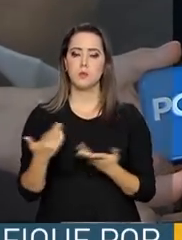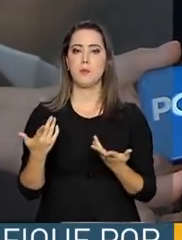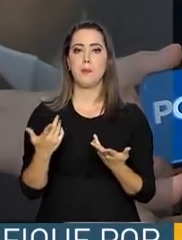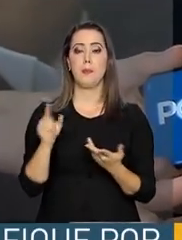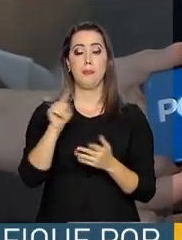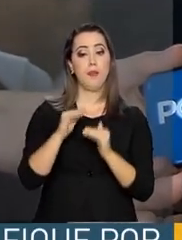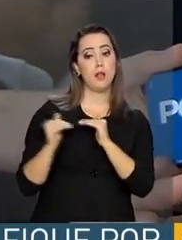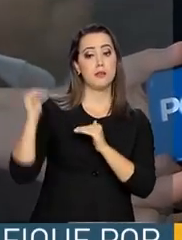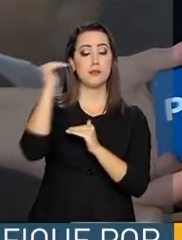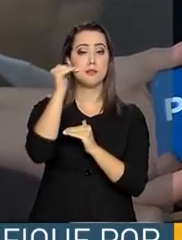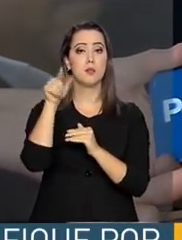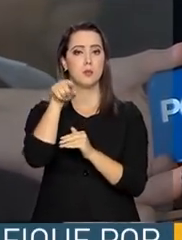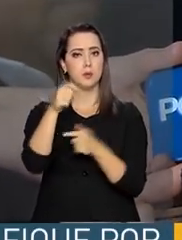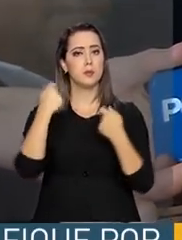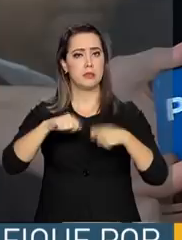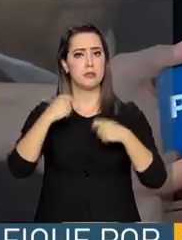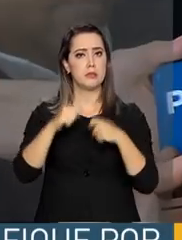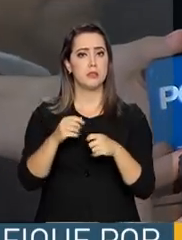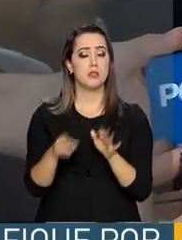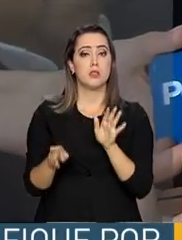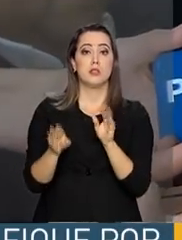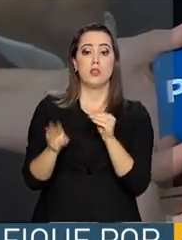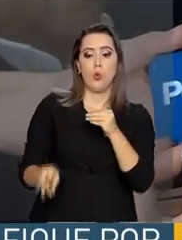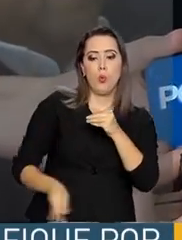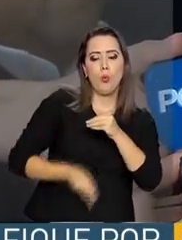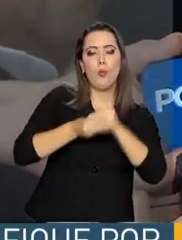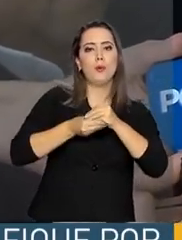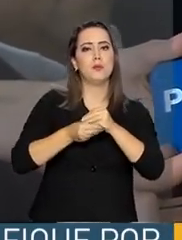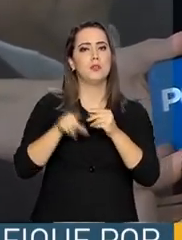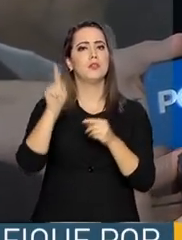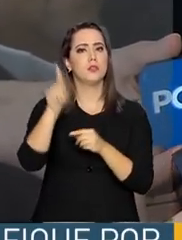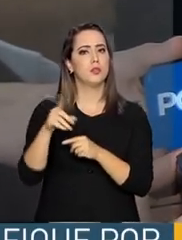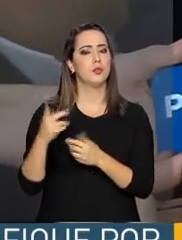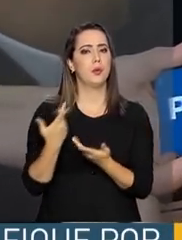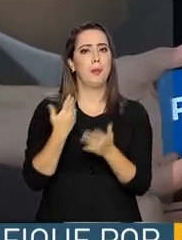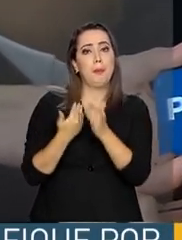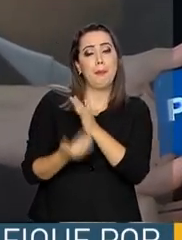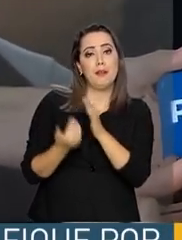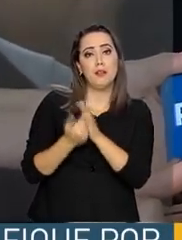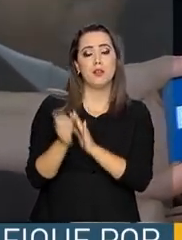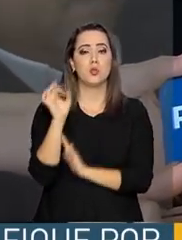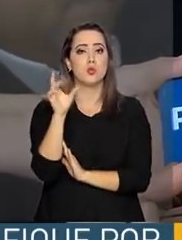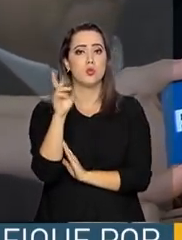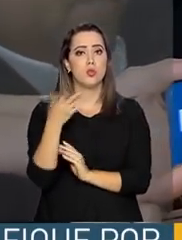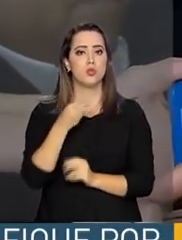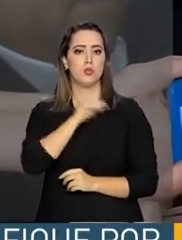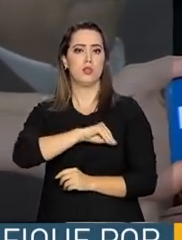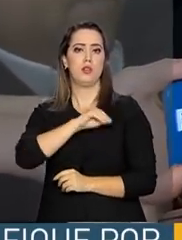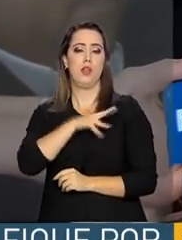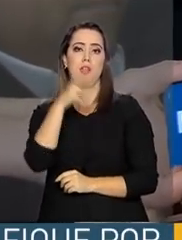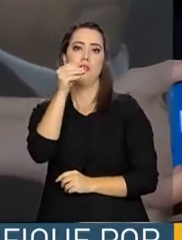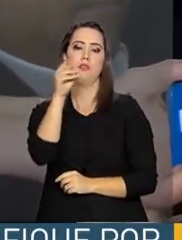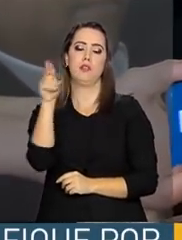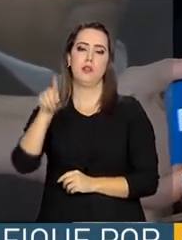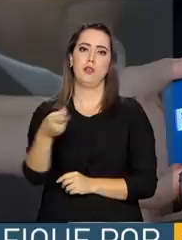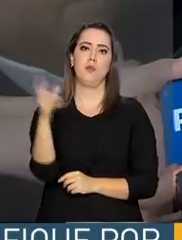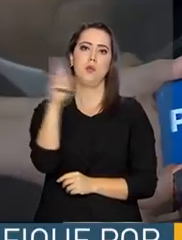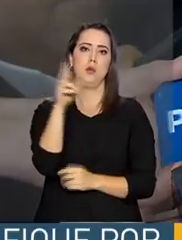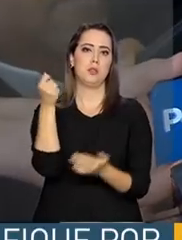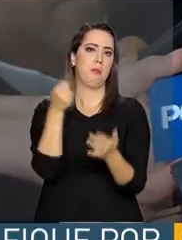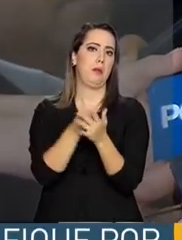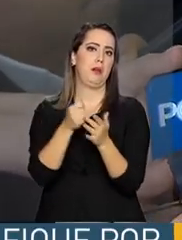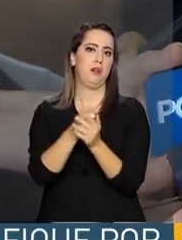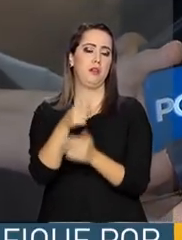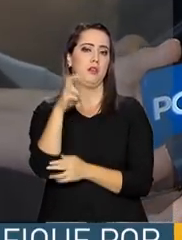O que exceder disso, ele vai ter que fazer uma previdência complementar. Então, o único prejuízo que ele vai ter é se ele ganhar 30 mil, por exemplo, vai ter, sei lá,